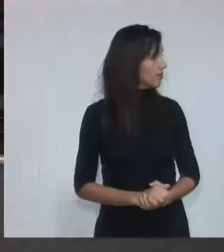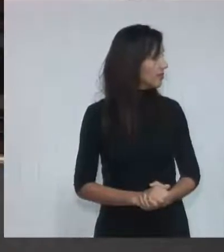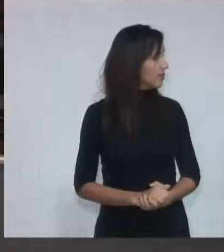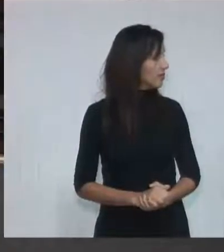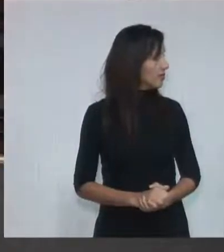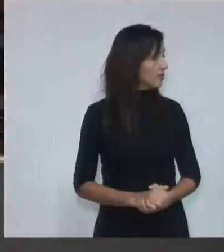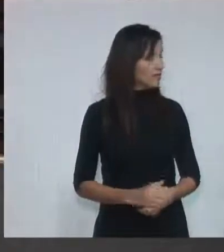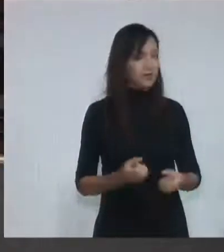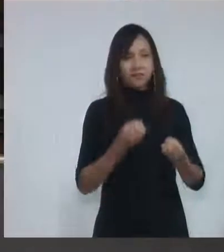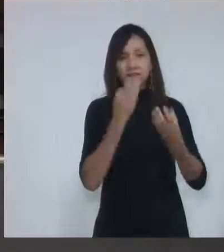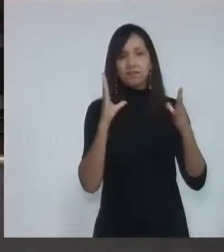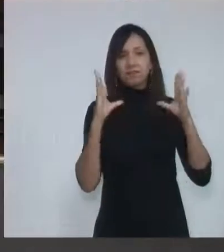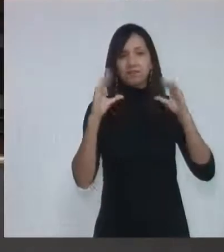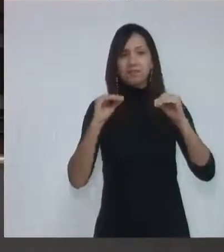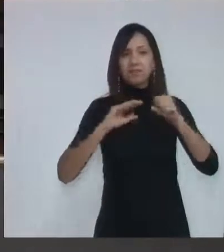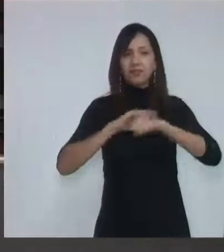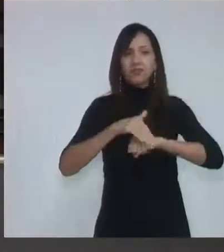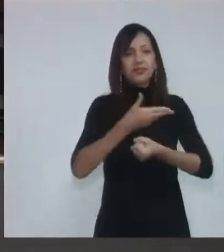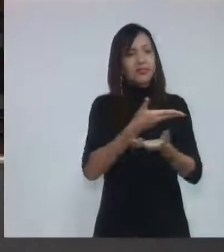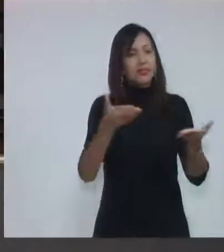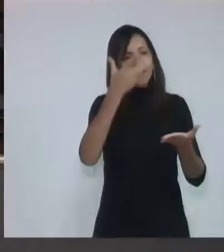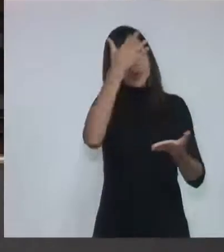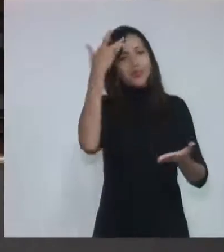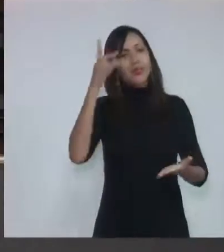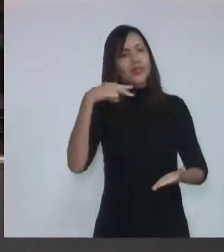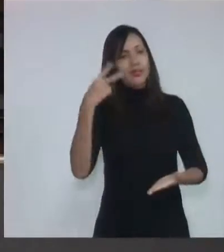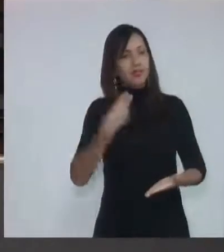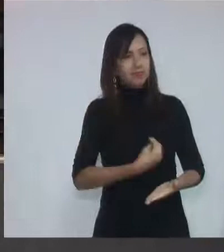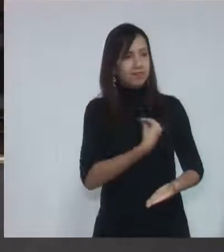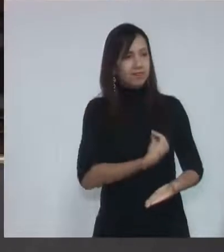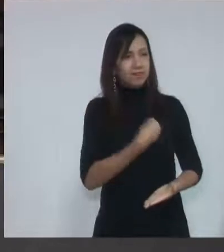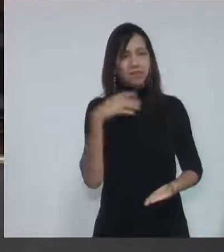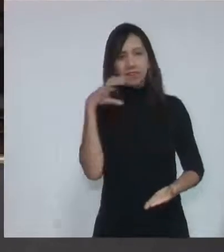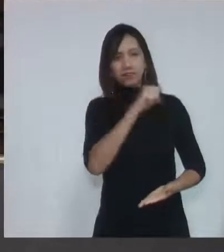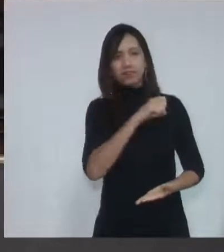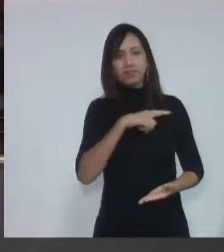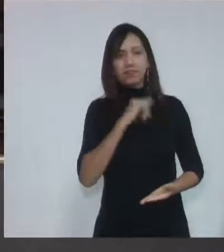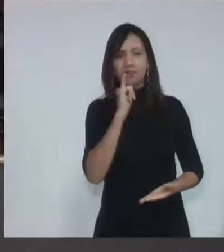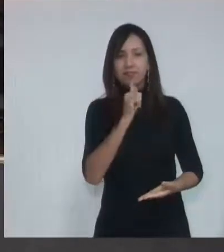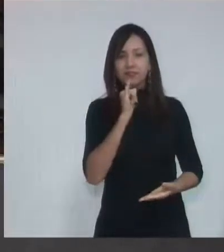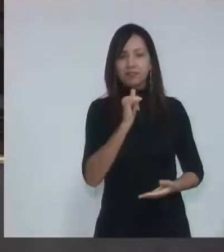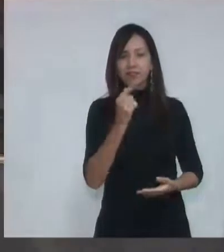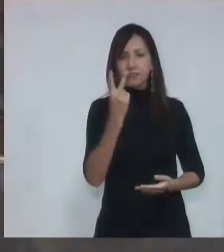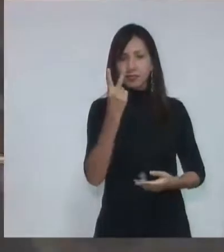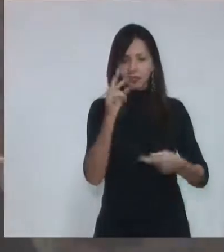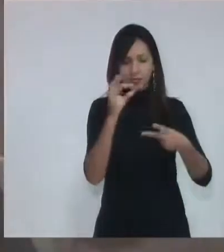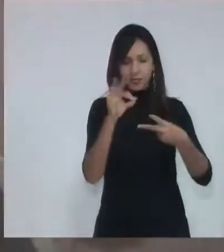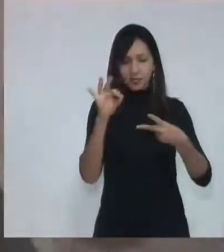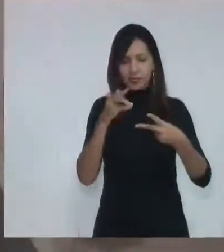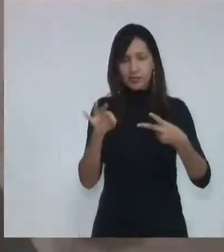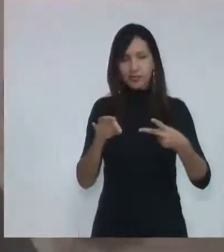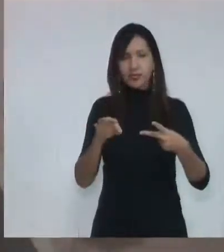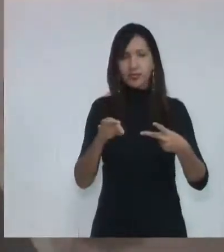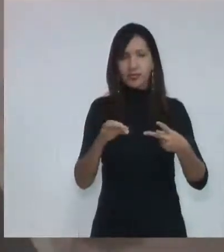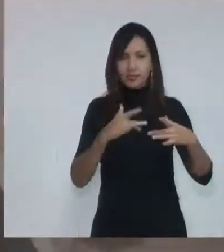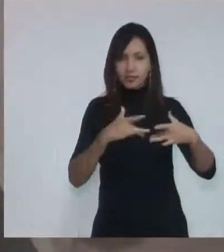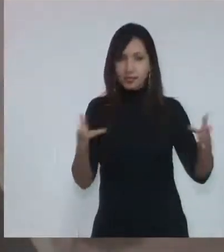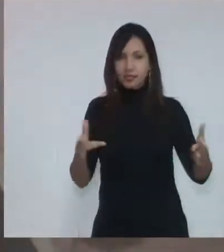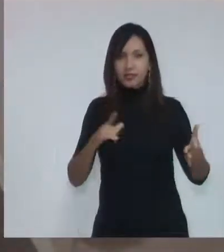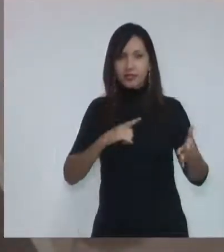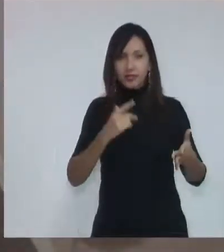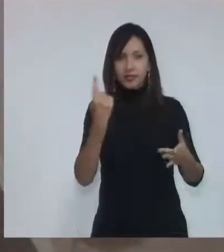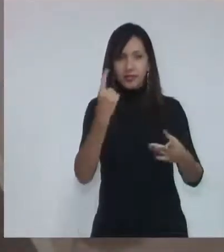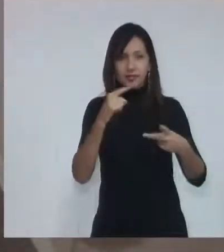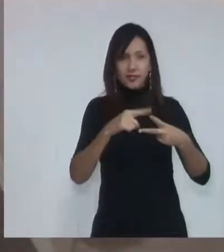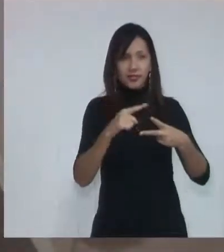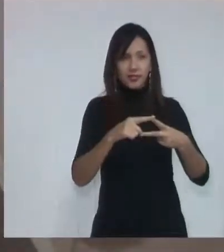Boa noite a todos, vereadores, público presente. Rapidamente eu vim comentar sobre duas moções. A primeira,